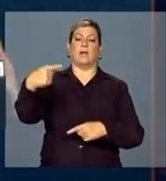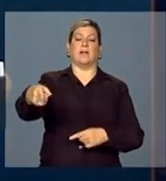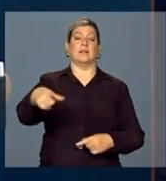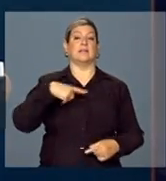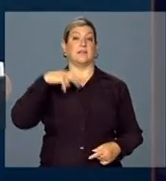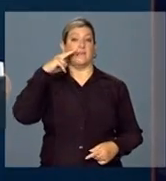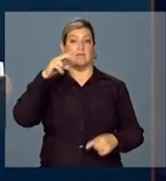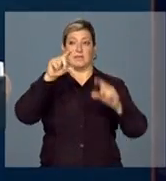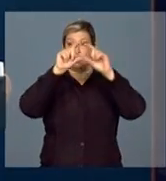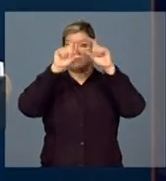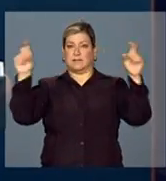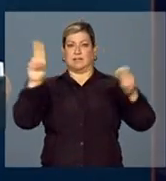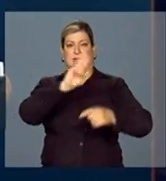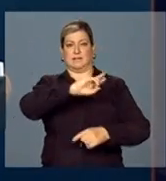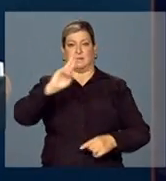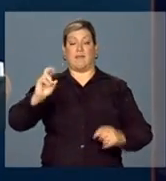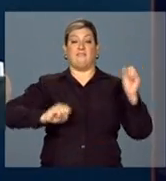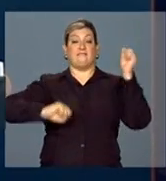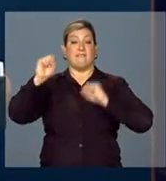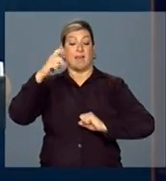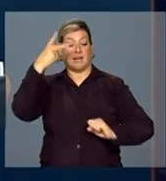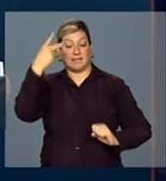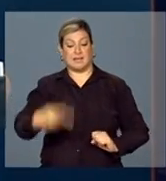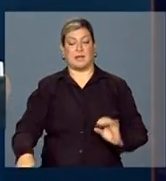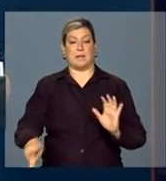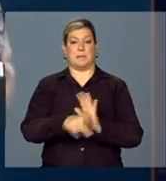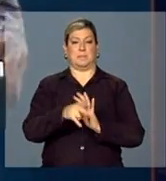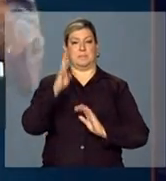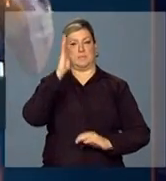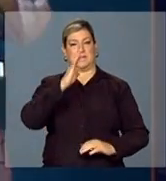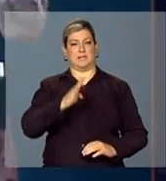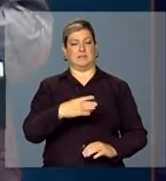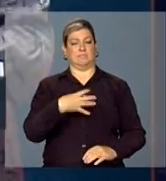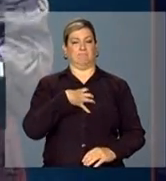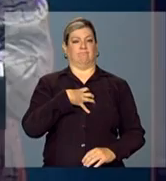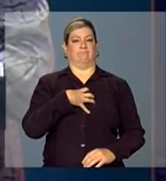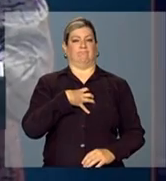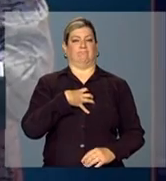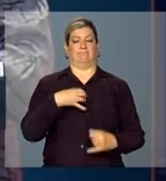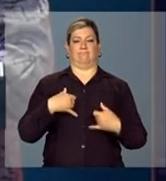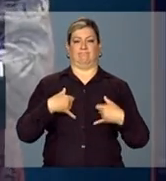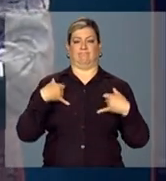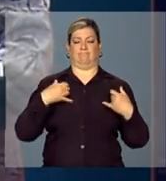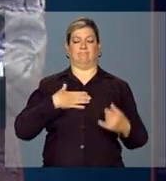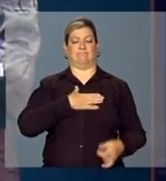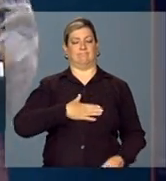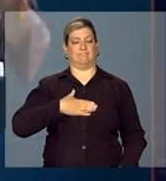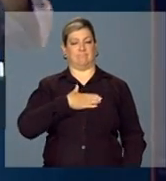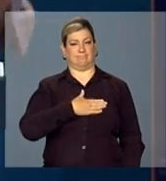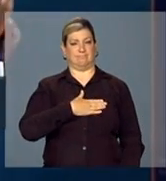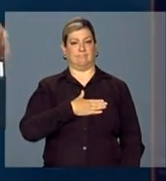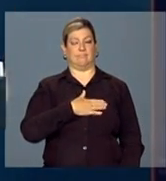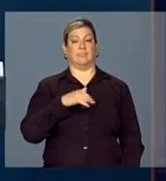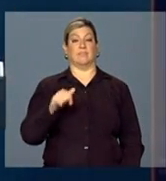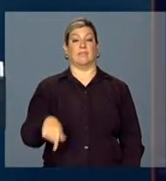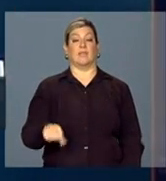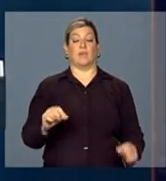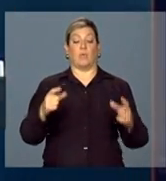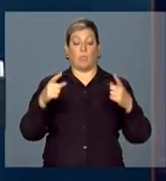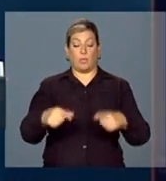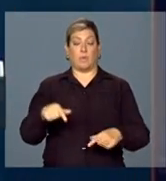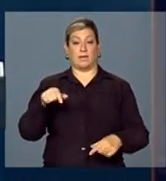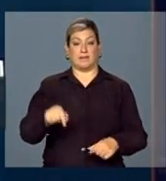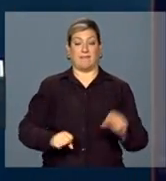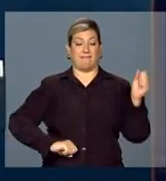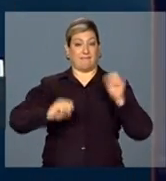vemos escrito, fabricado no Brasil. O conteúdo local, o conteúdo nacional do